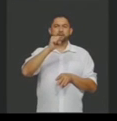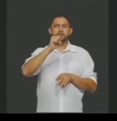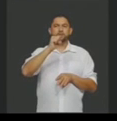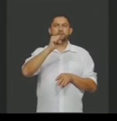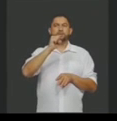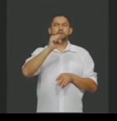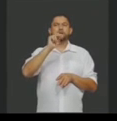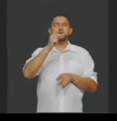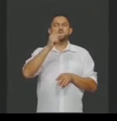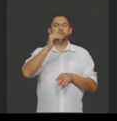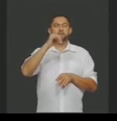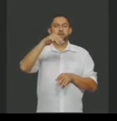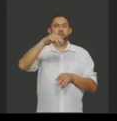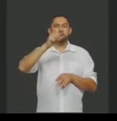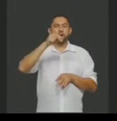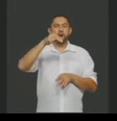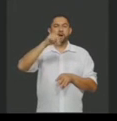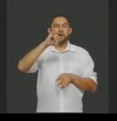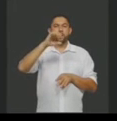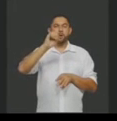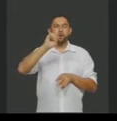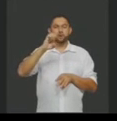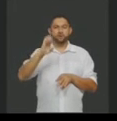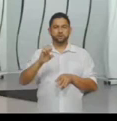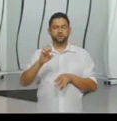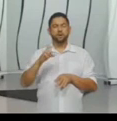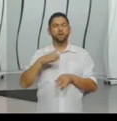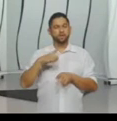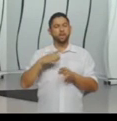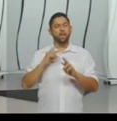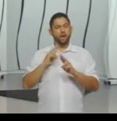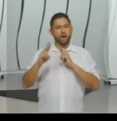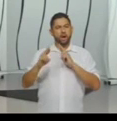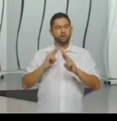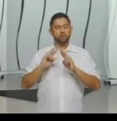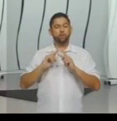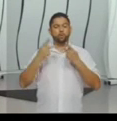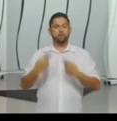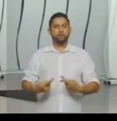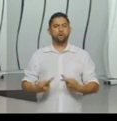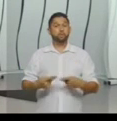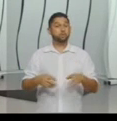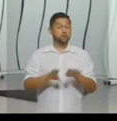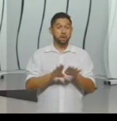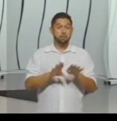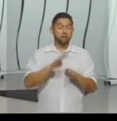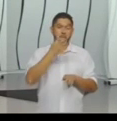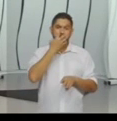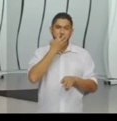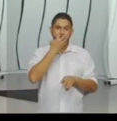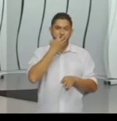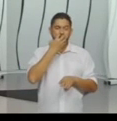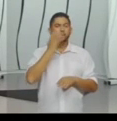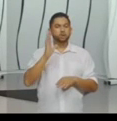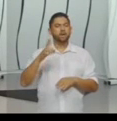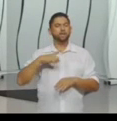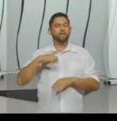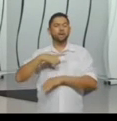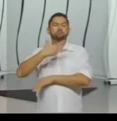também, por ter uma relação não só com os humanos, mas também com os cães, né? Nós temos vacinas